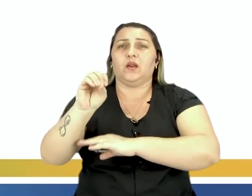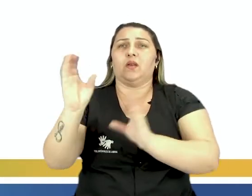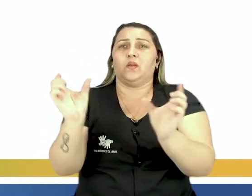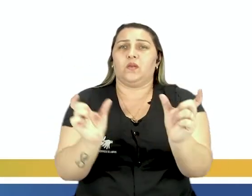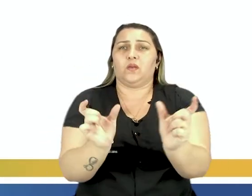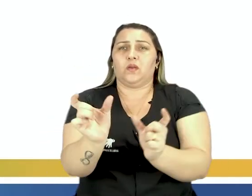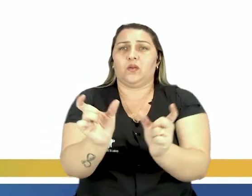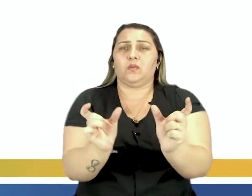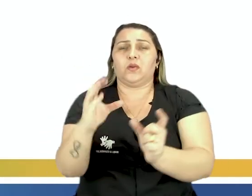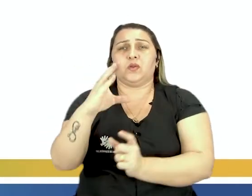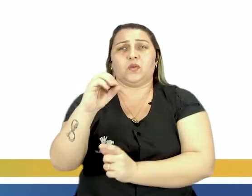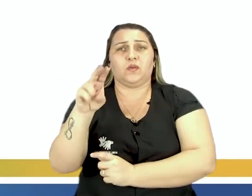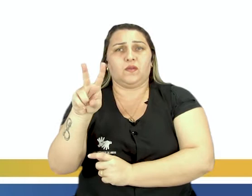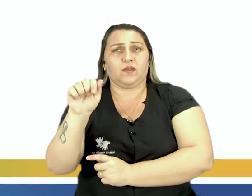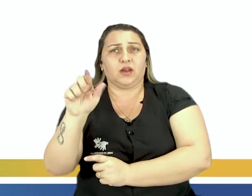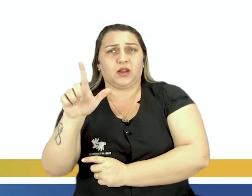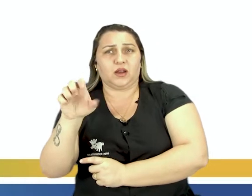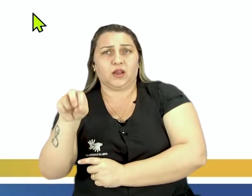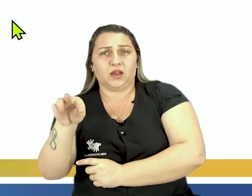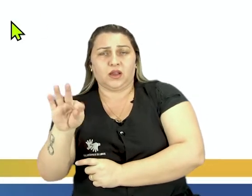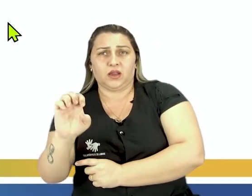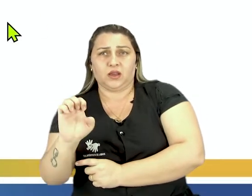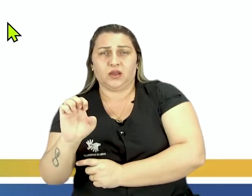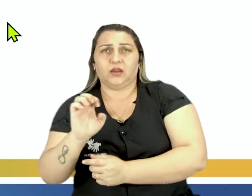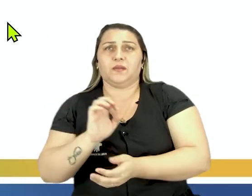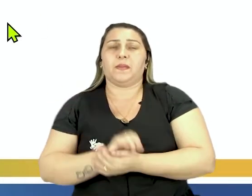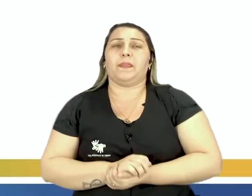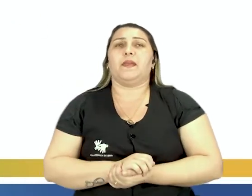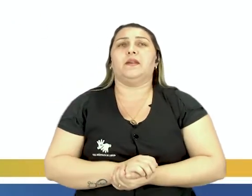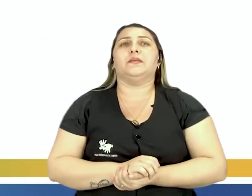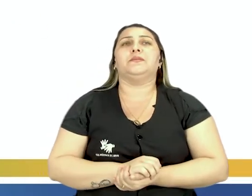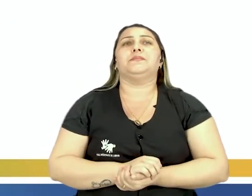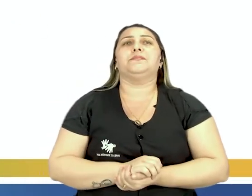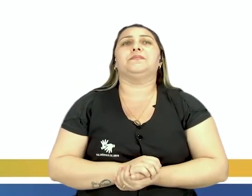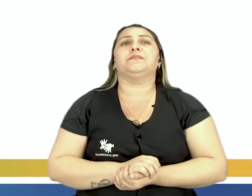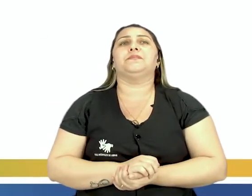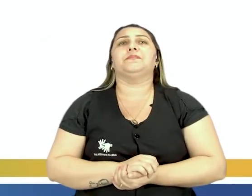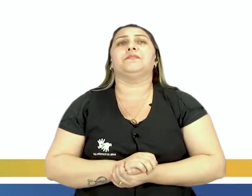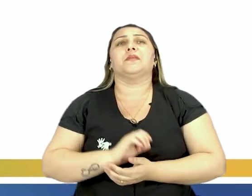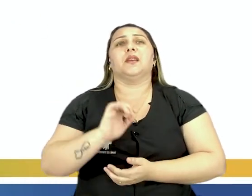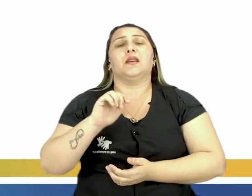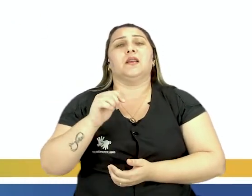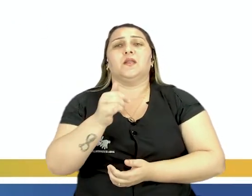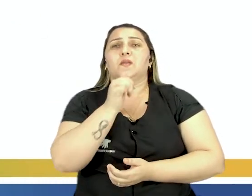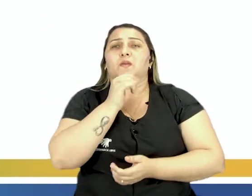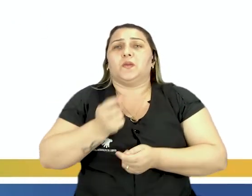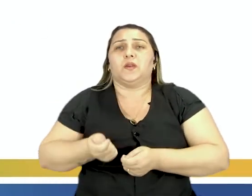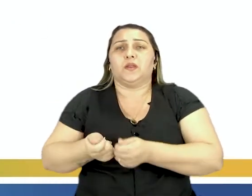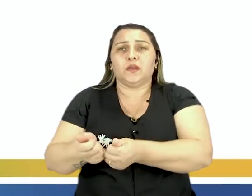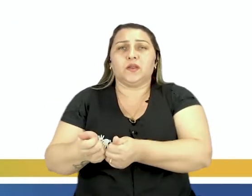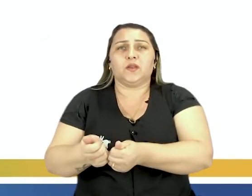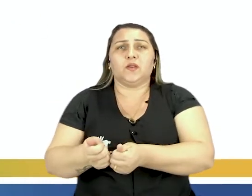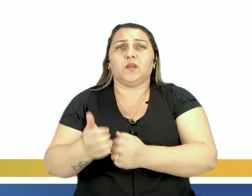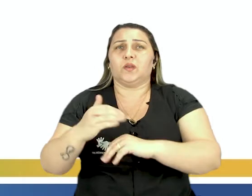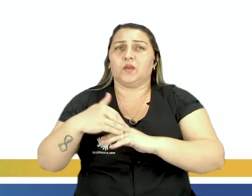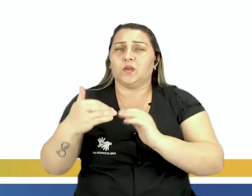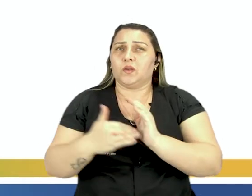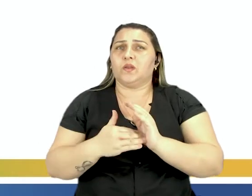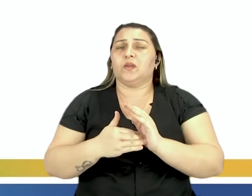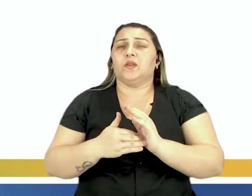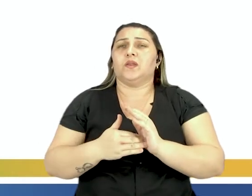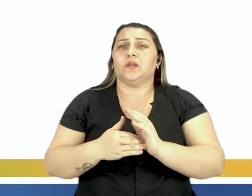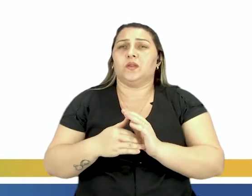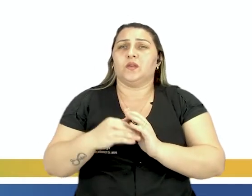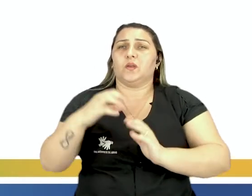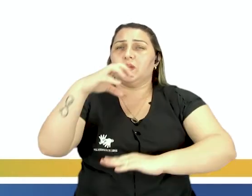reage com água, nem com ácido e nem com base. E outra dica, todos os